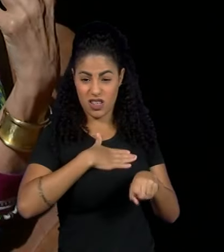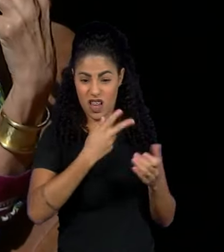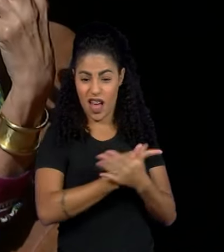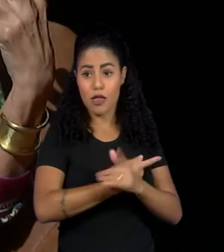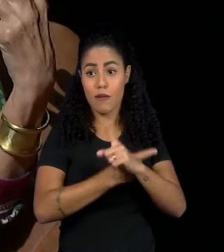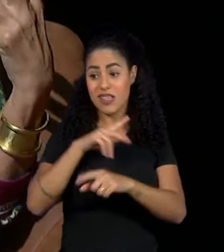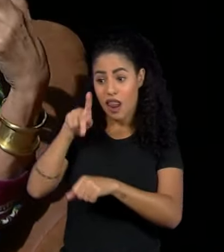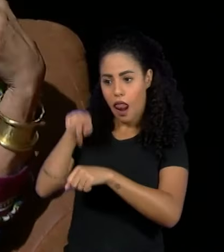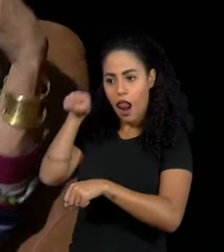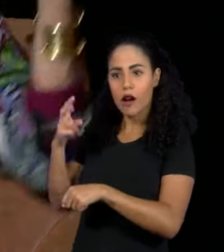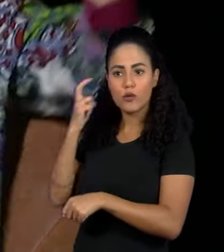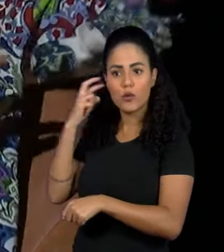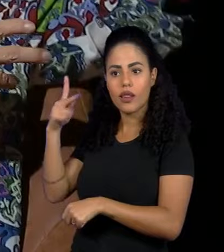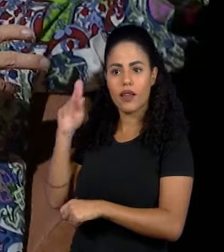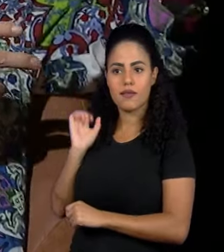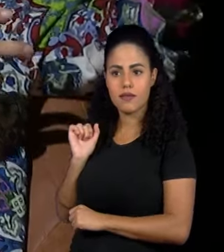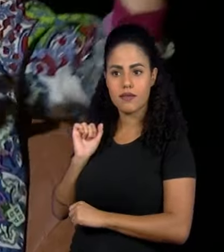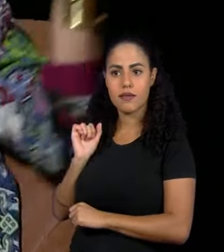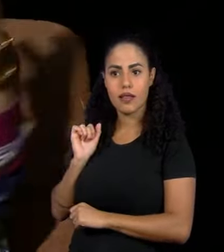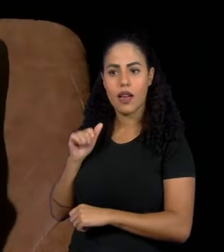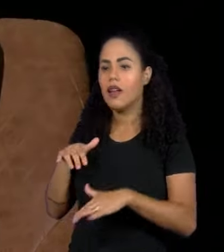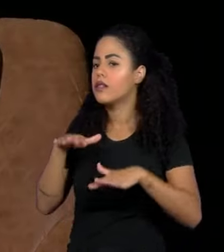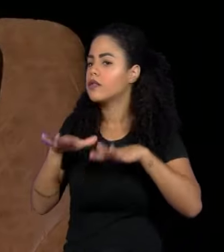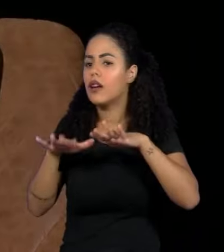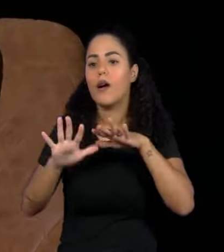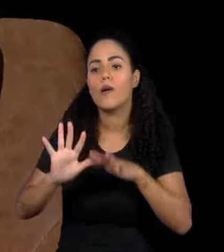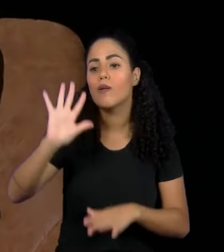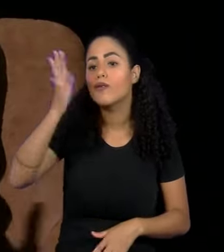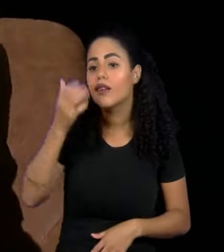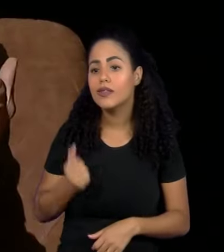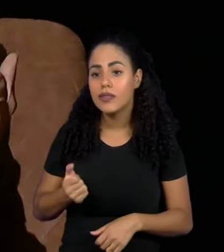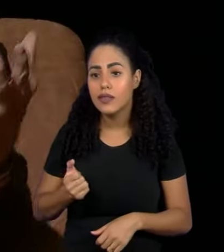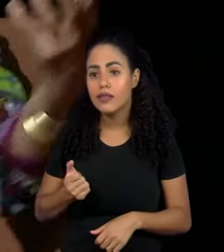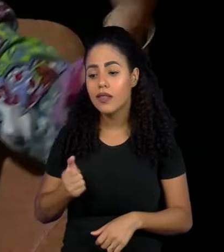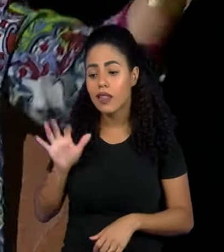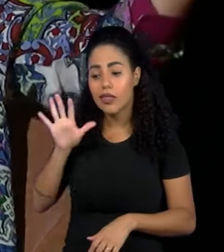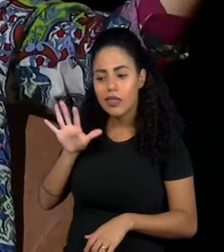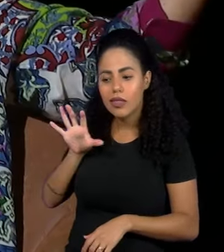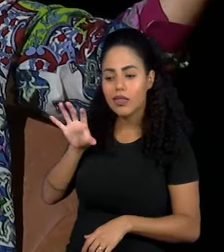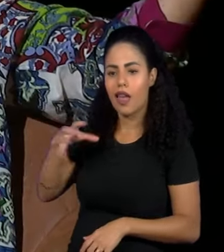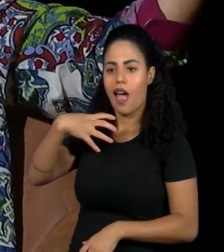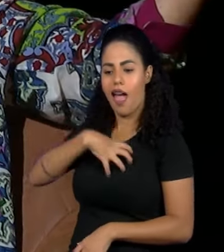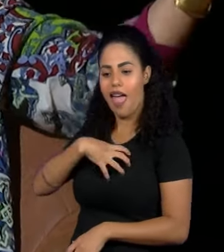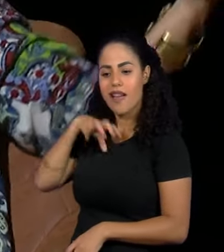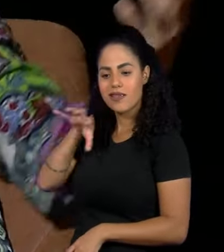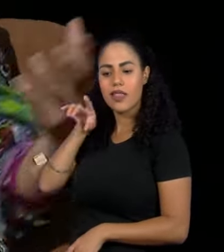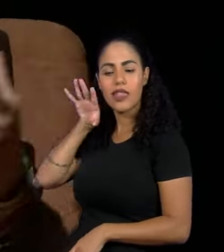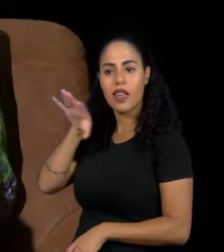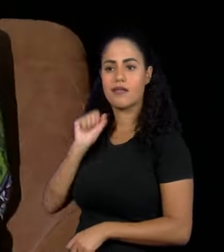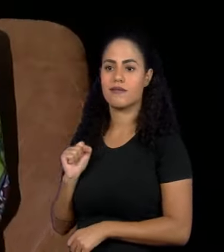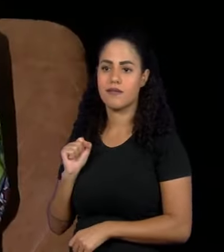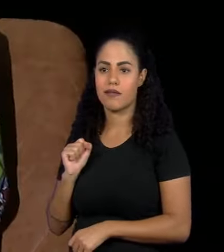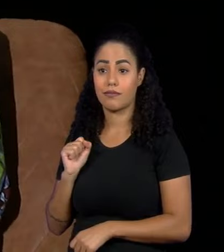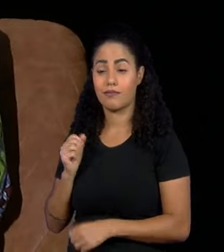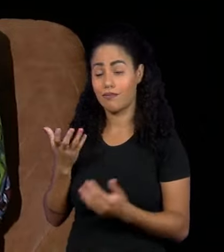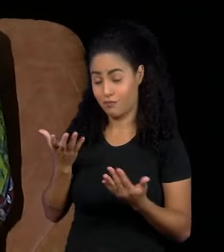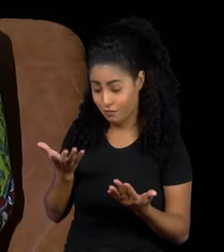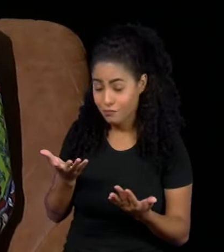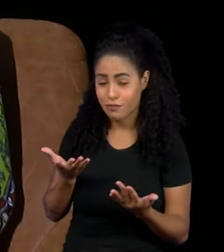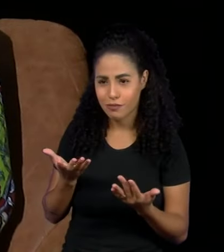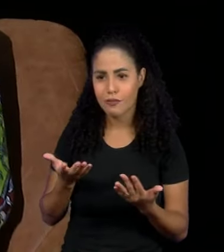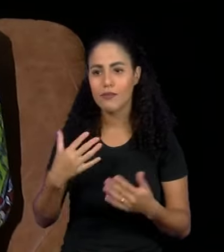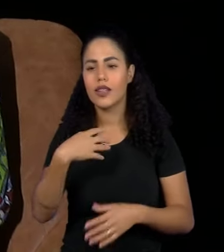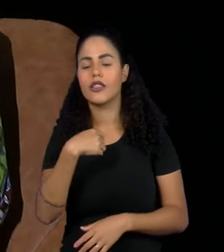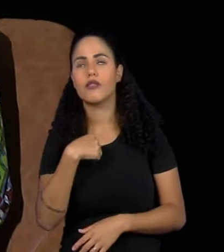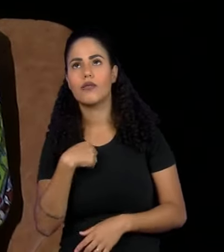meu país ele seria um herege, ali é a religião de Deus, né? Então,